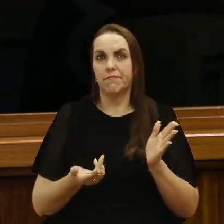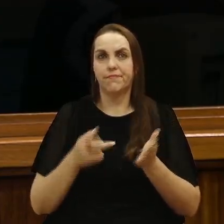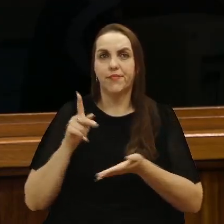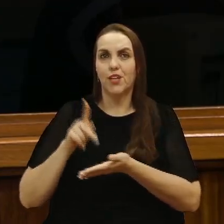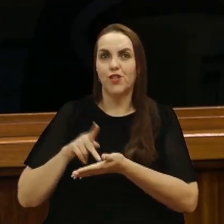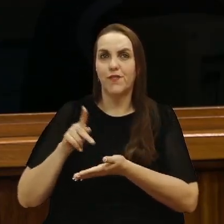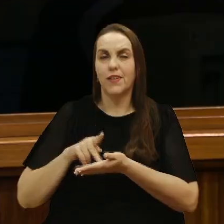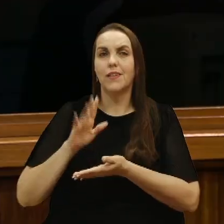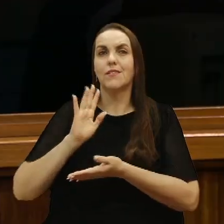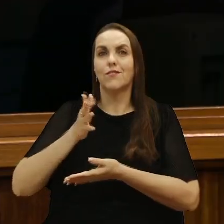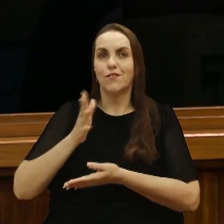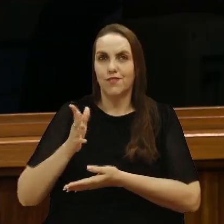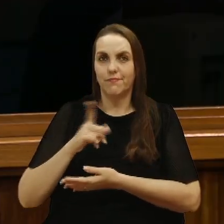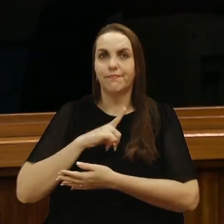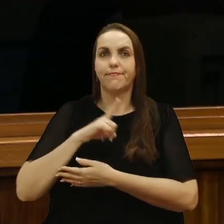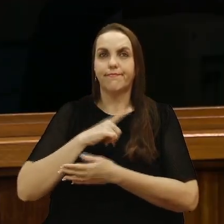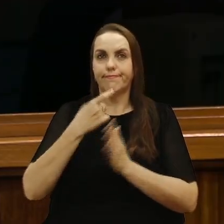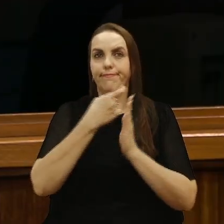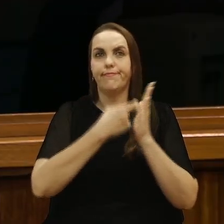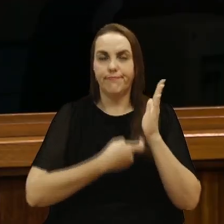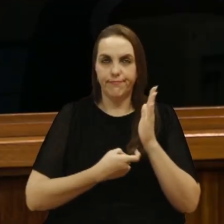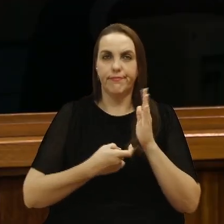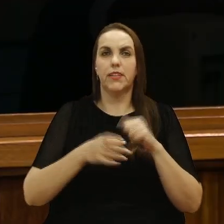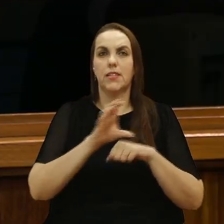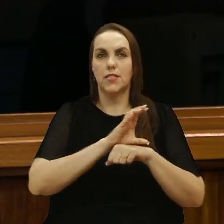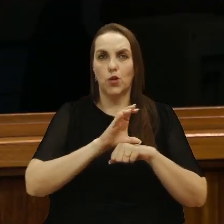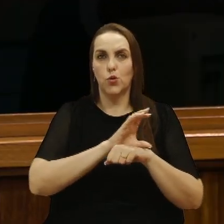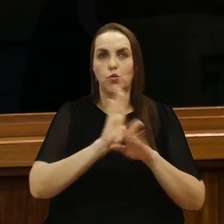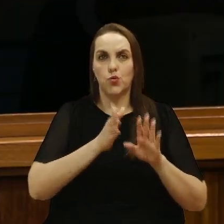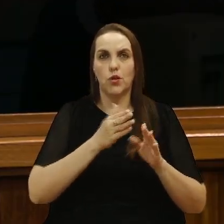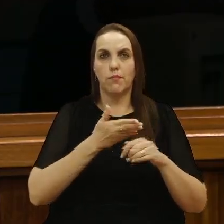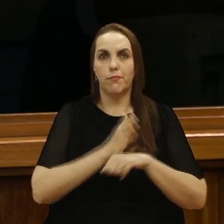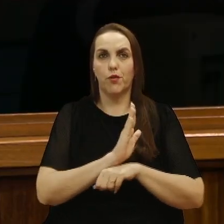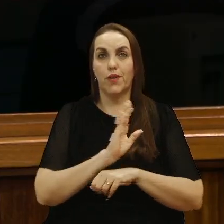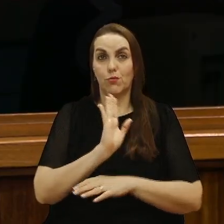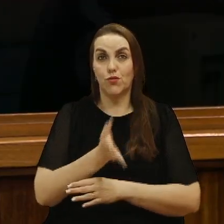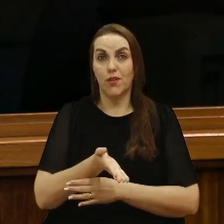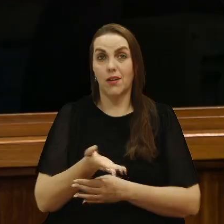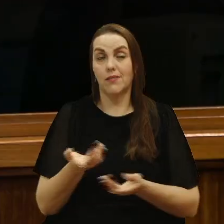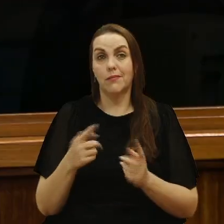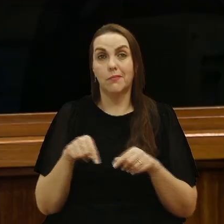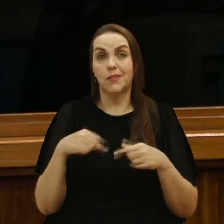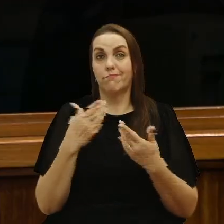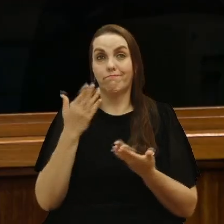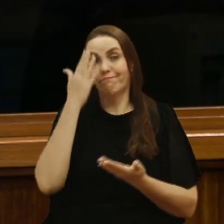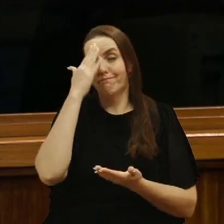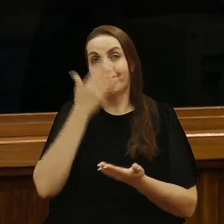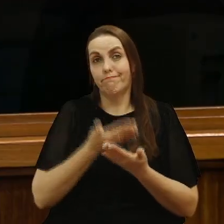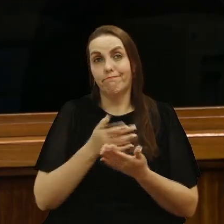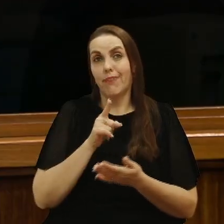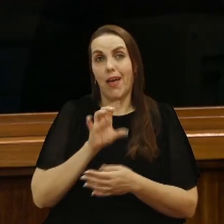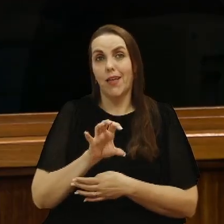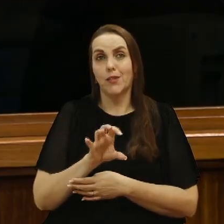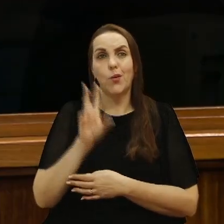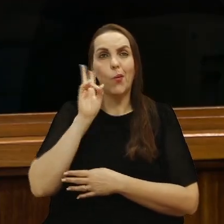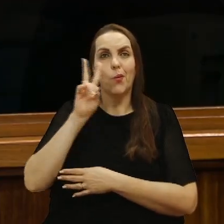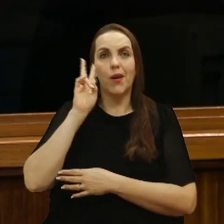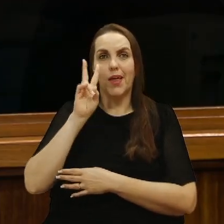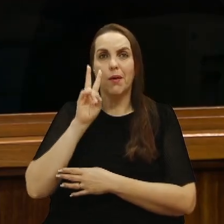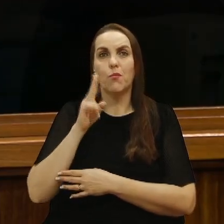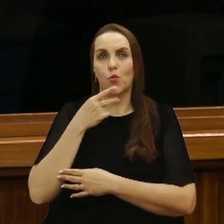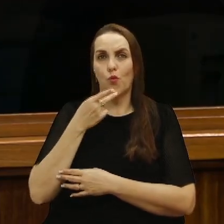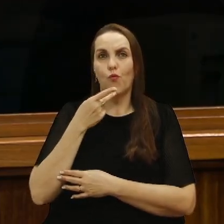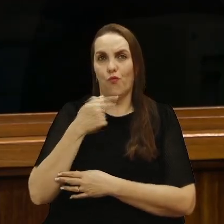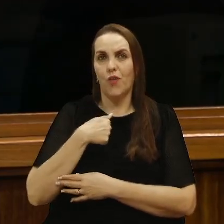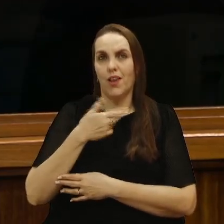ele já teve parecer de constitucionalidade. E eu acho que é isso, né? Eu lembro da minha fala e